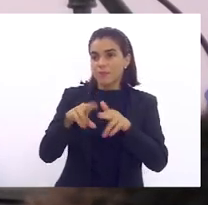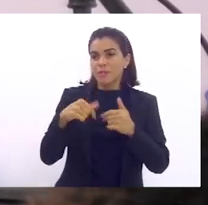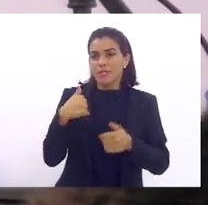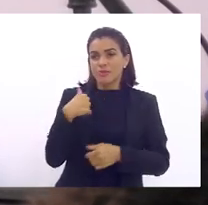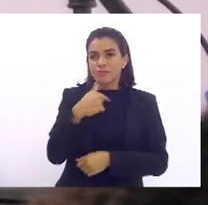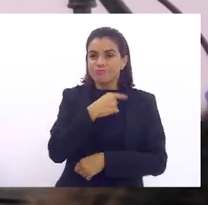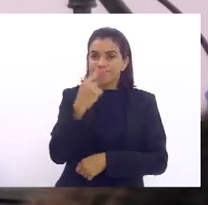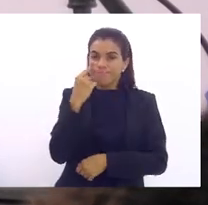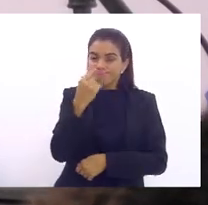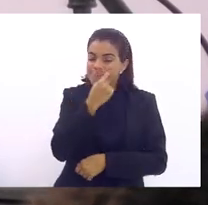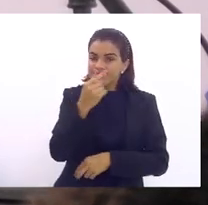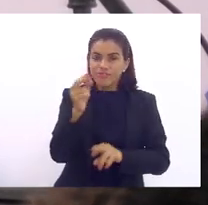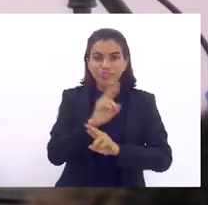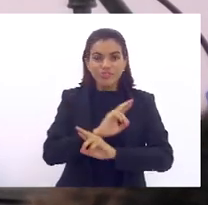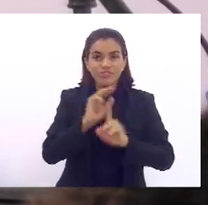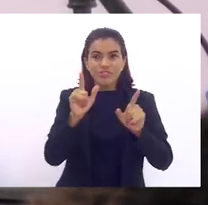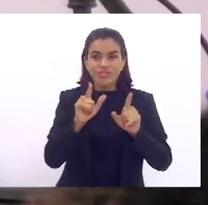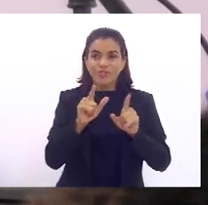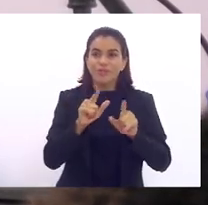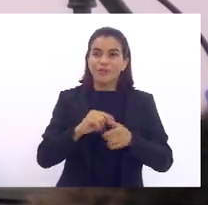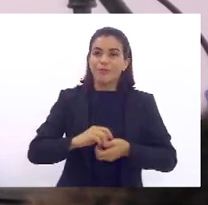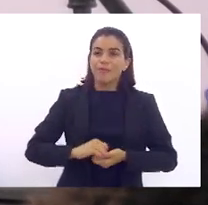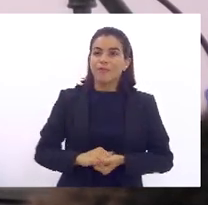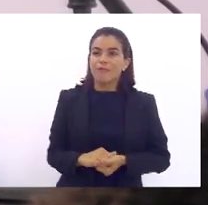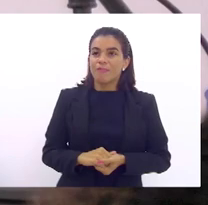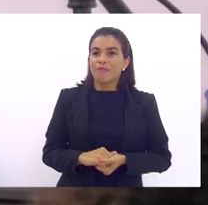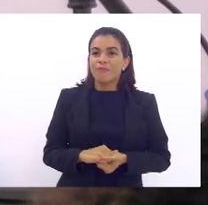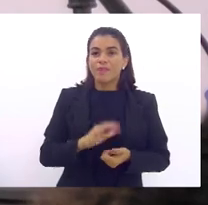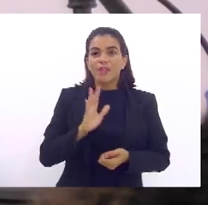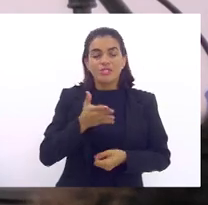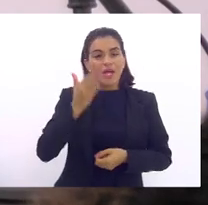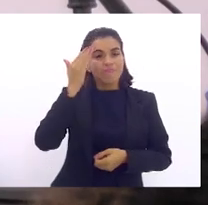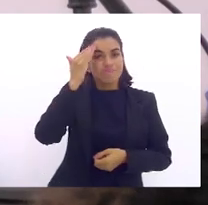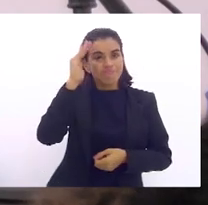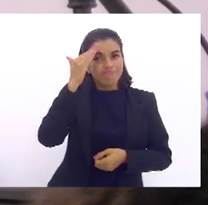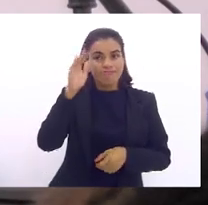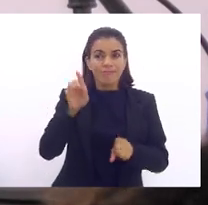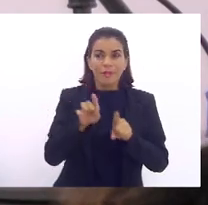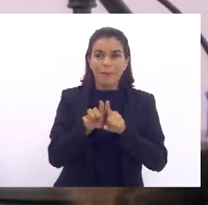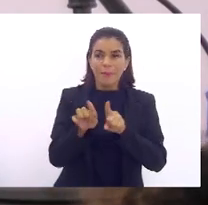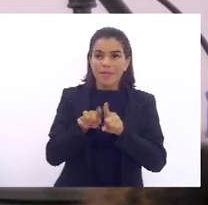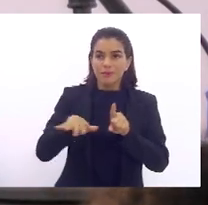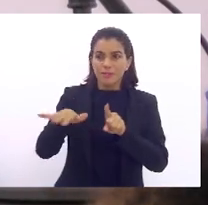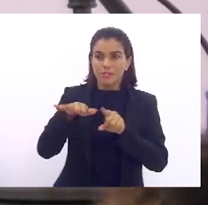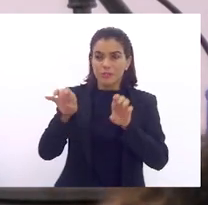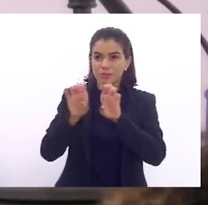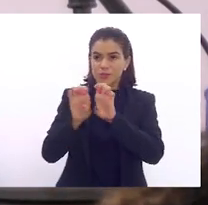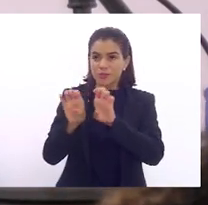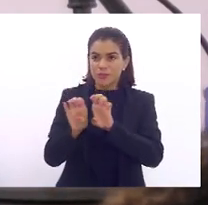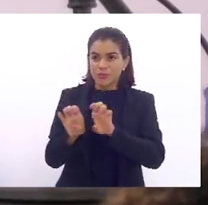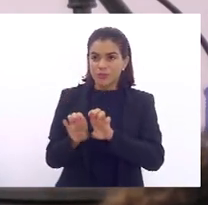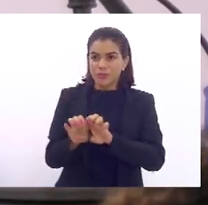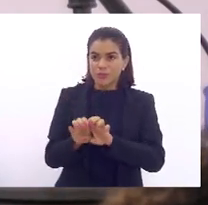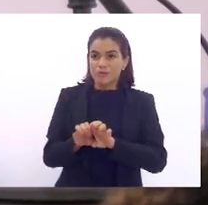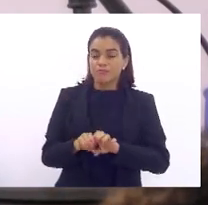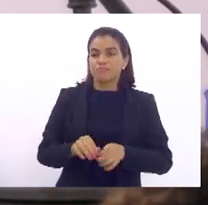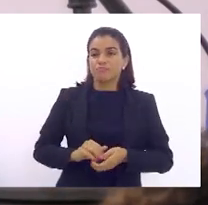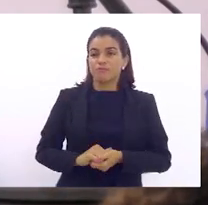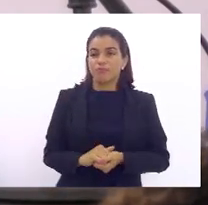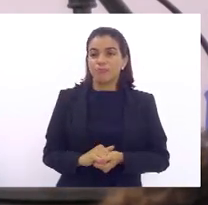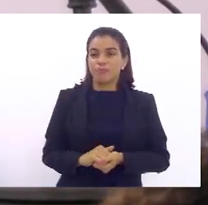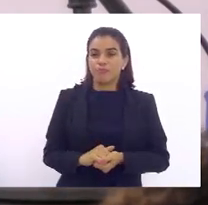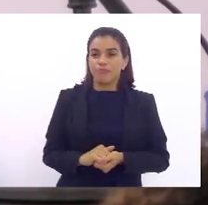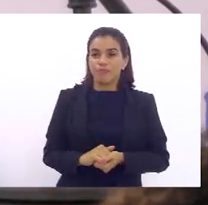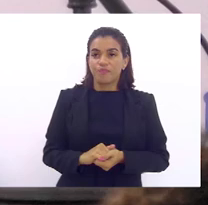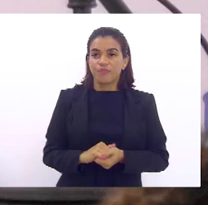né porque aí a gente já passou por todo o letramento de gênero e já entendo essa questão estrutural aí que que movimenta